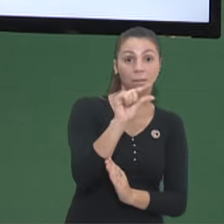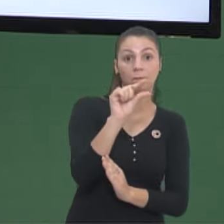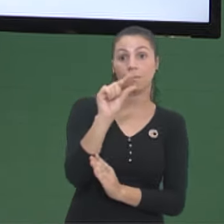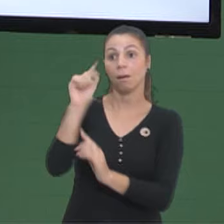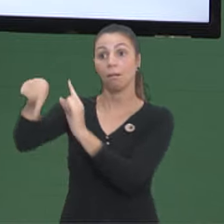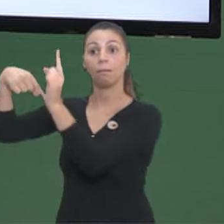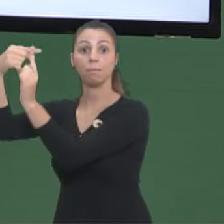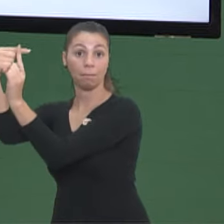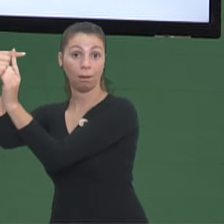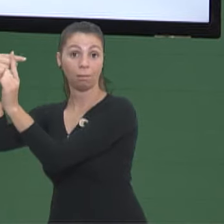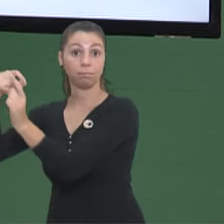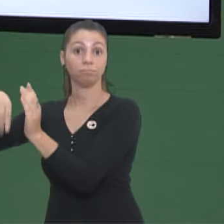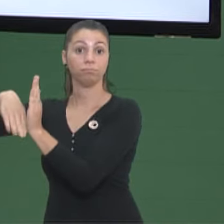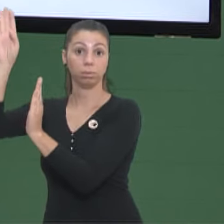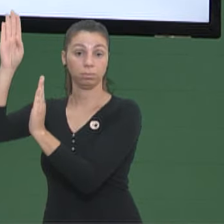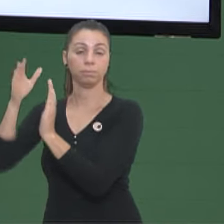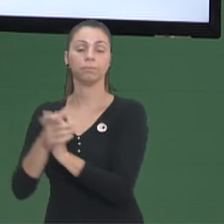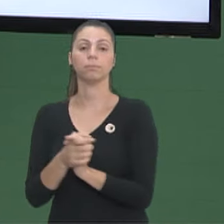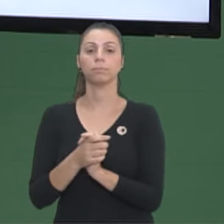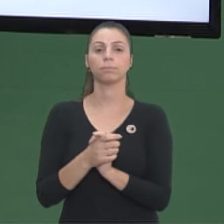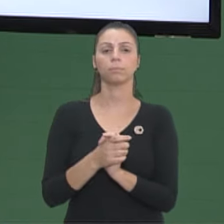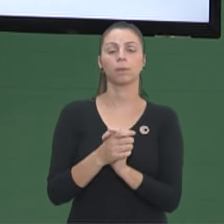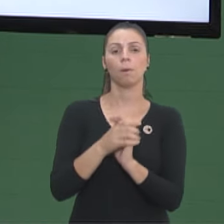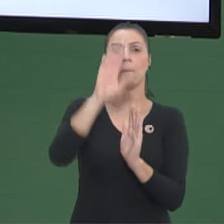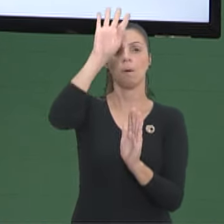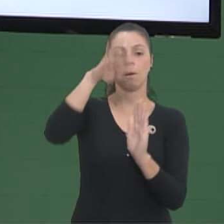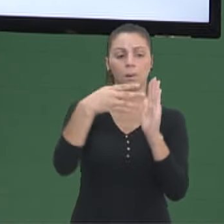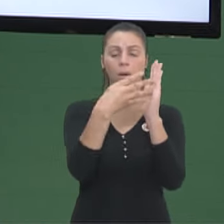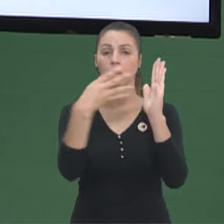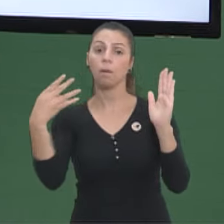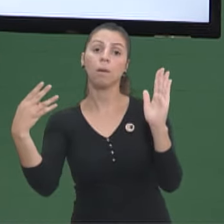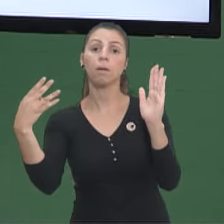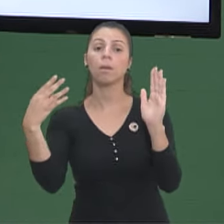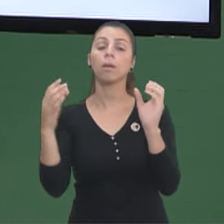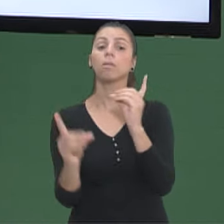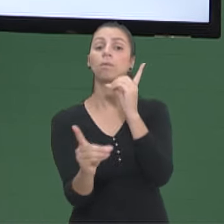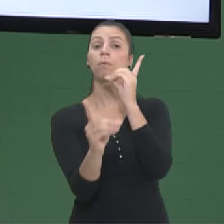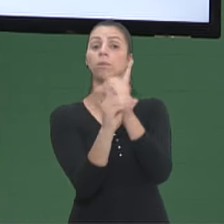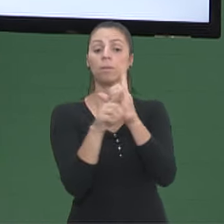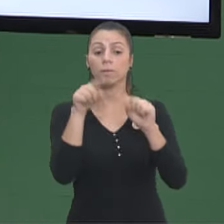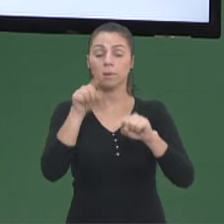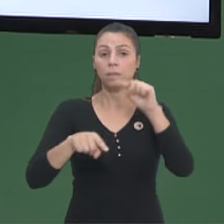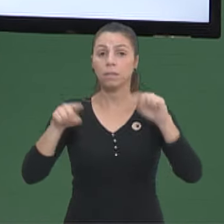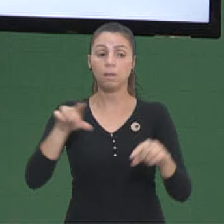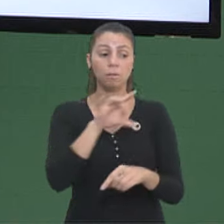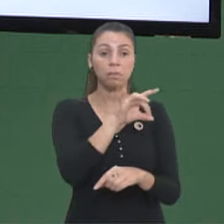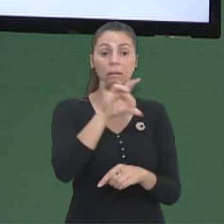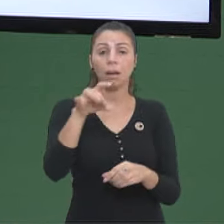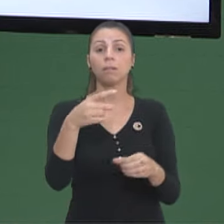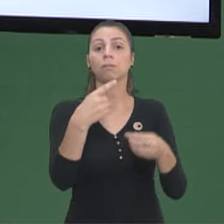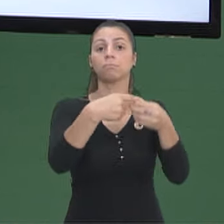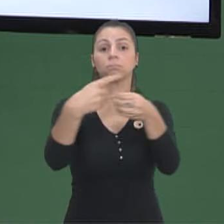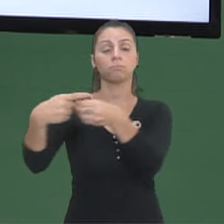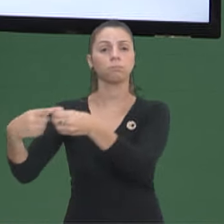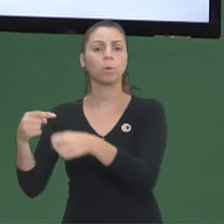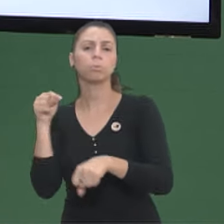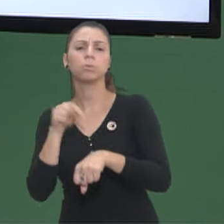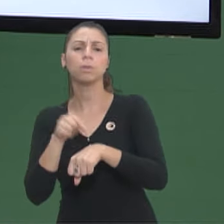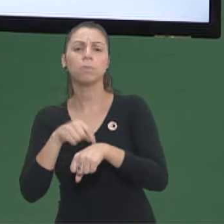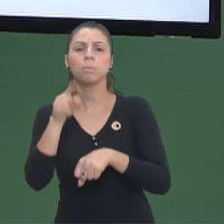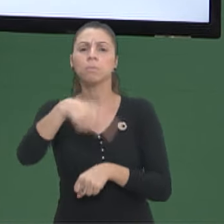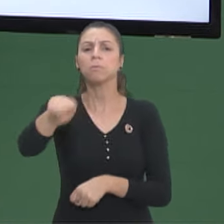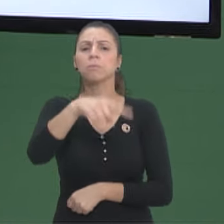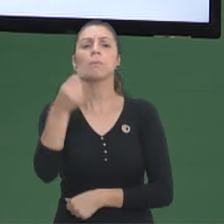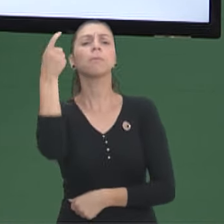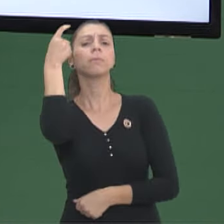A partir do quadro, vamos descobrir a variação de temperatura de cada cidade. Vamos lá? Um tempinho aí para vocês pensarem.